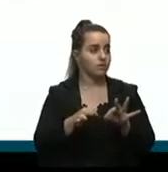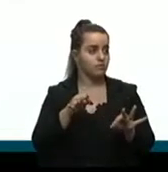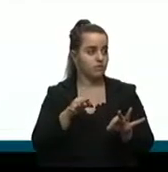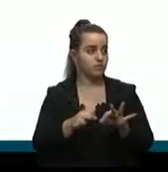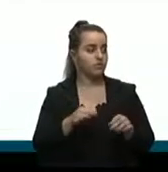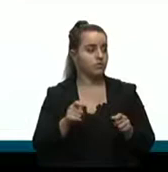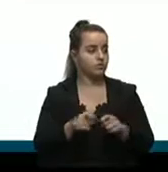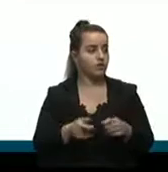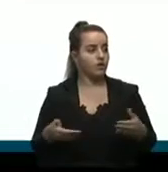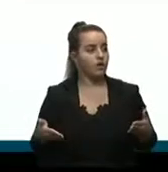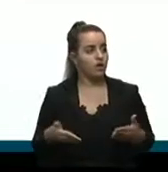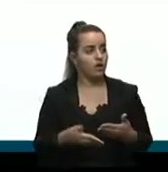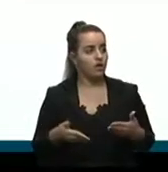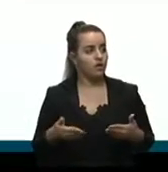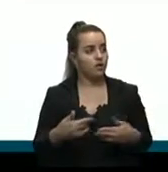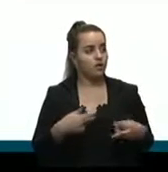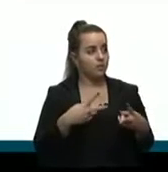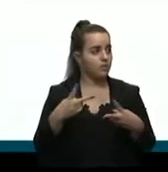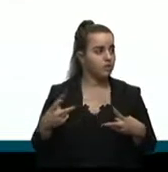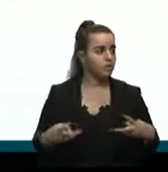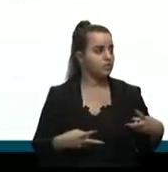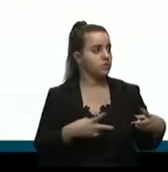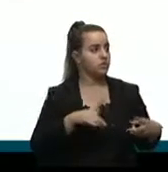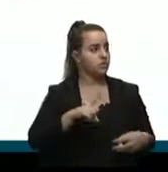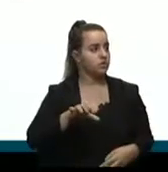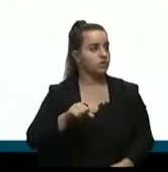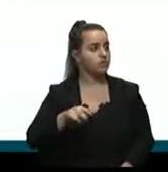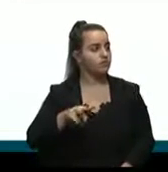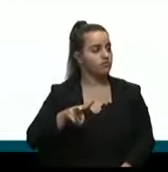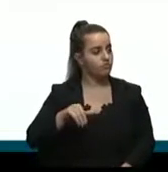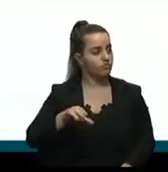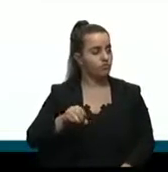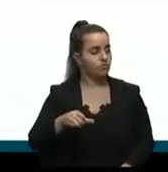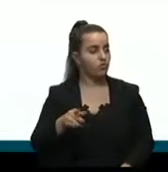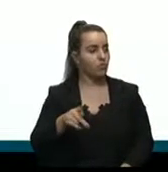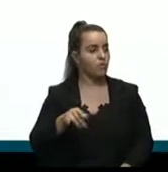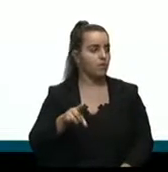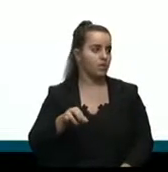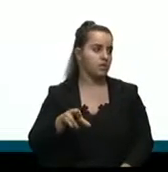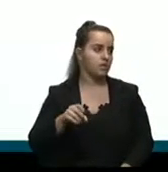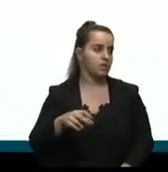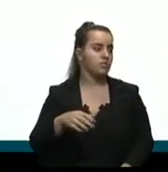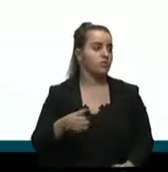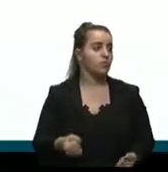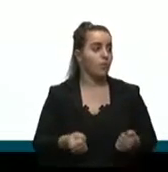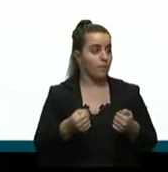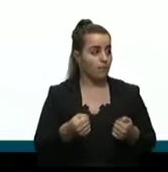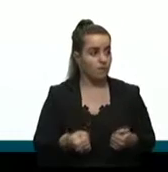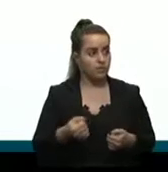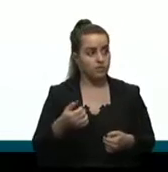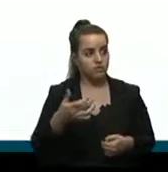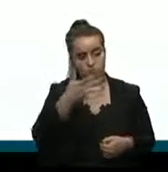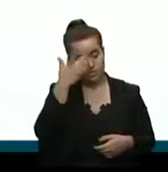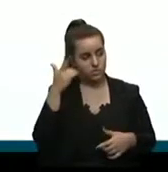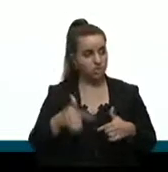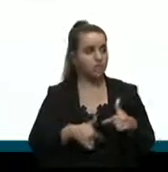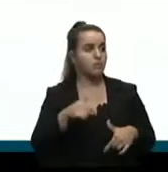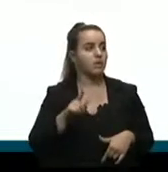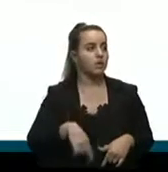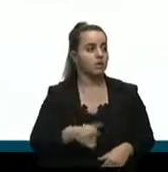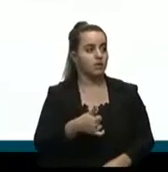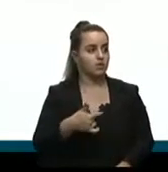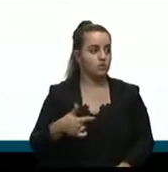medições feitas recentemente, constatou-se que o desvio padrão do peso de seus funcionários